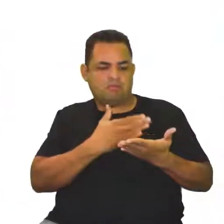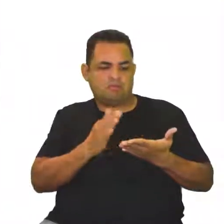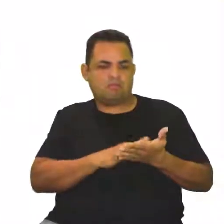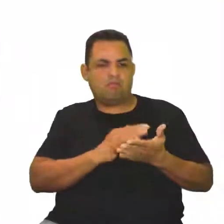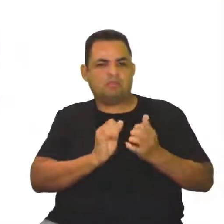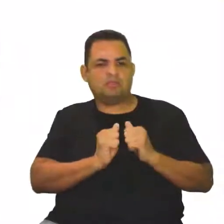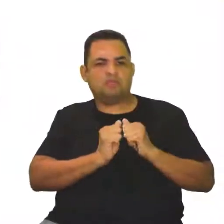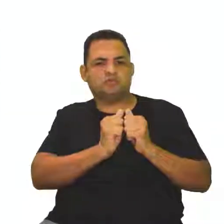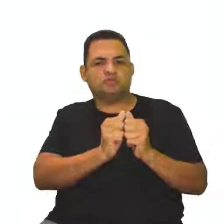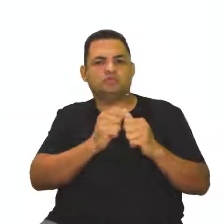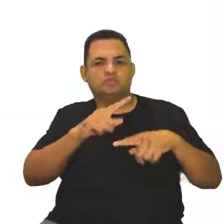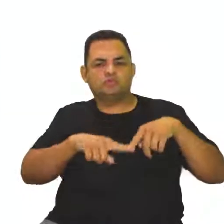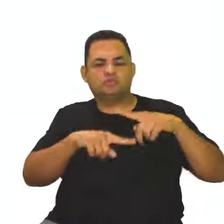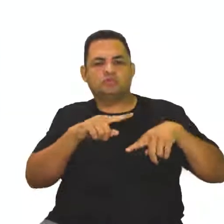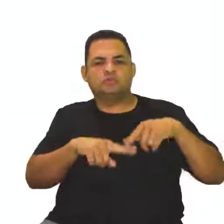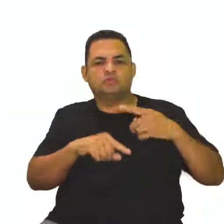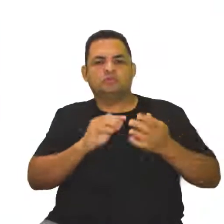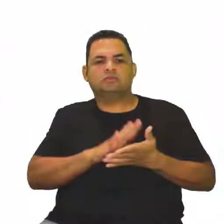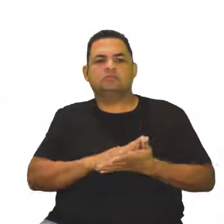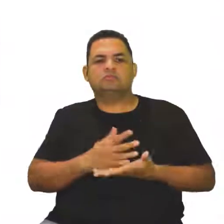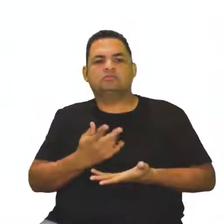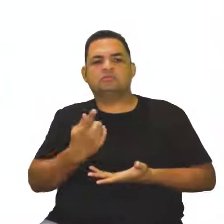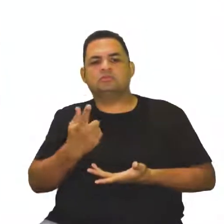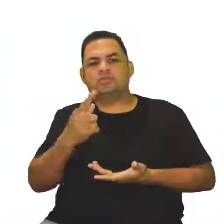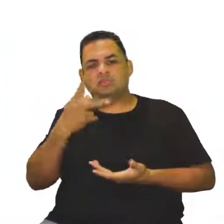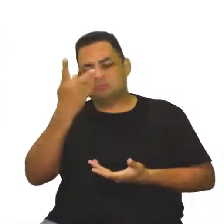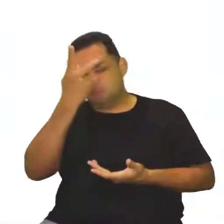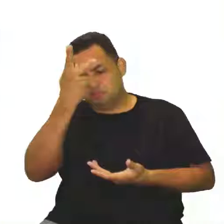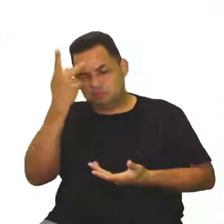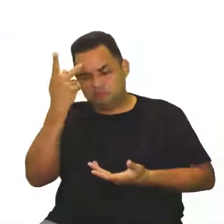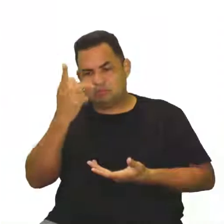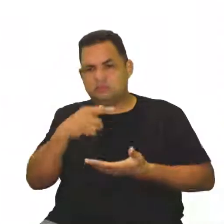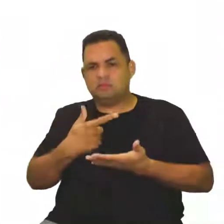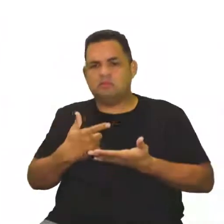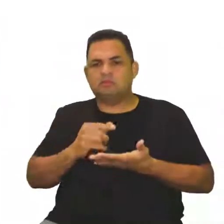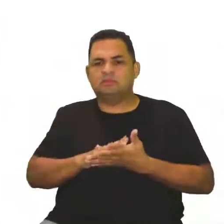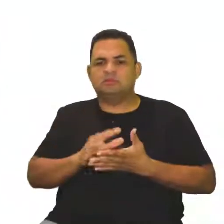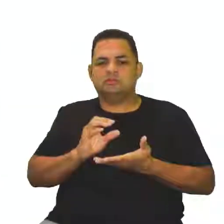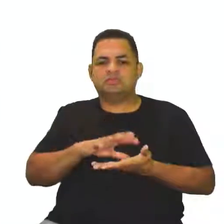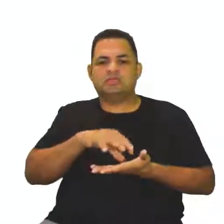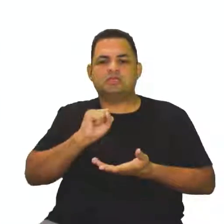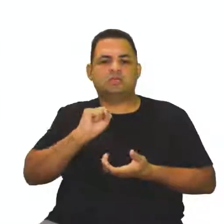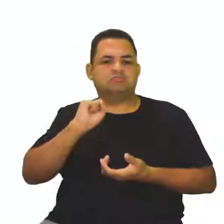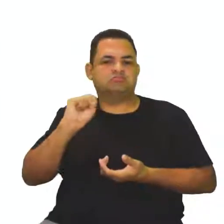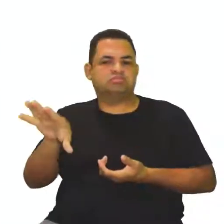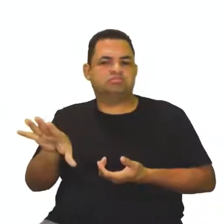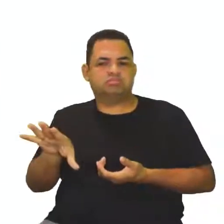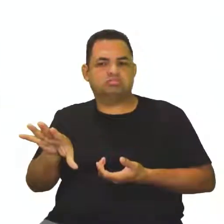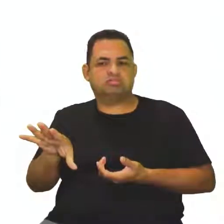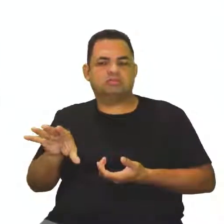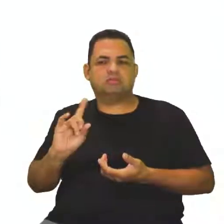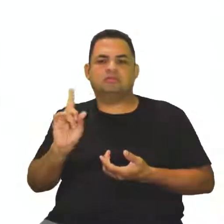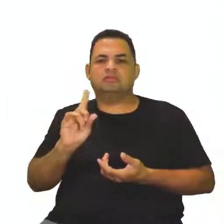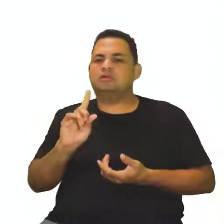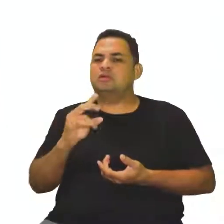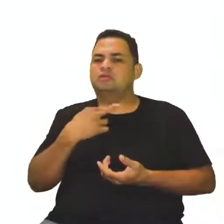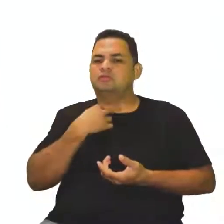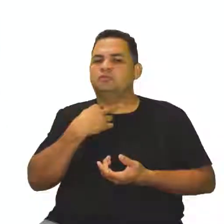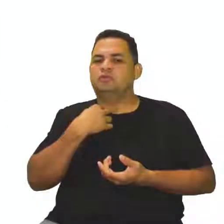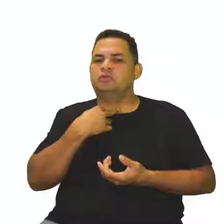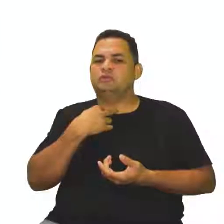o produto. Isso é para o pessoal que gosta de jogar o manual fora, né? Pessoal, não jogue o manual